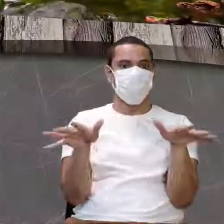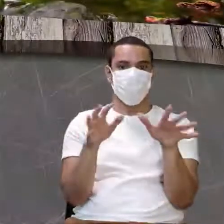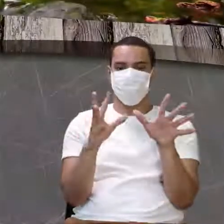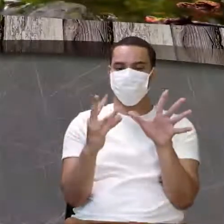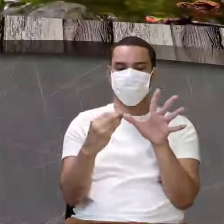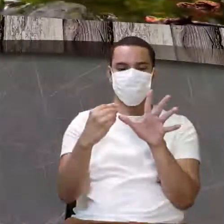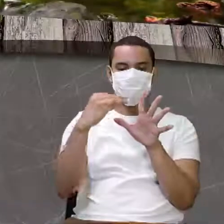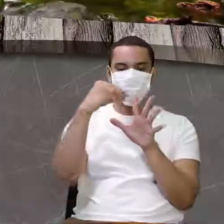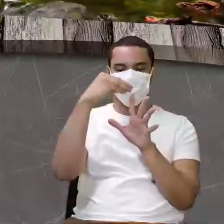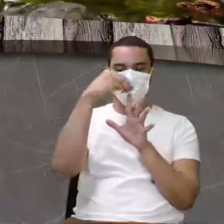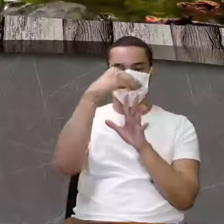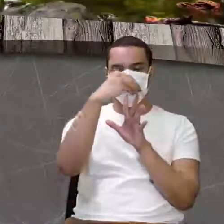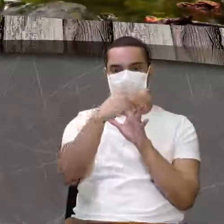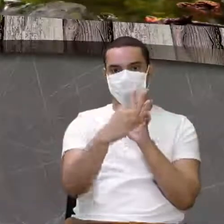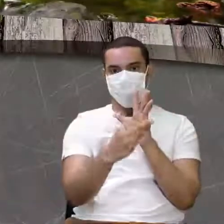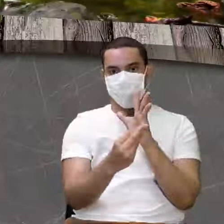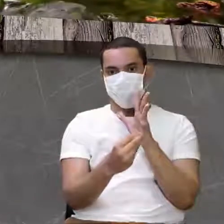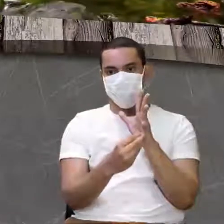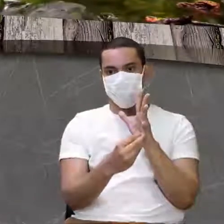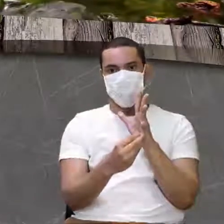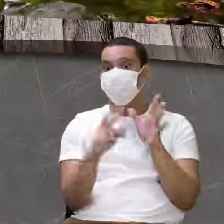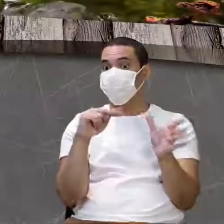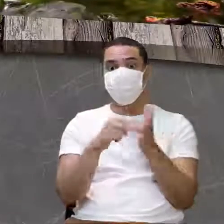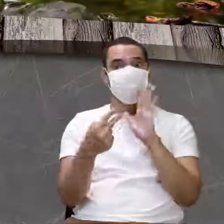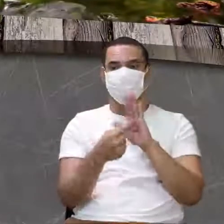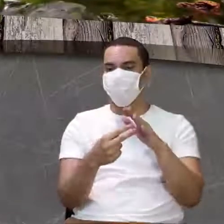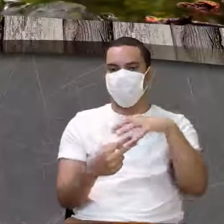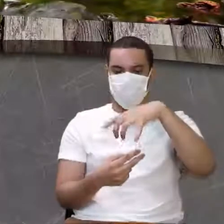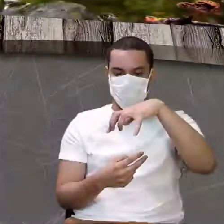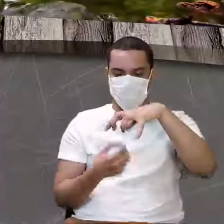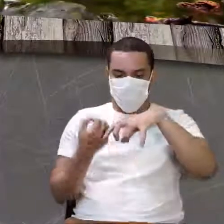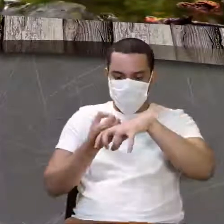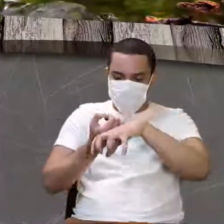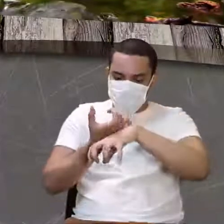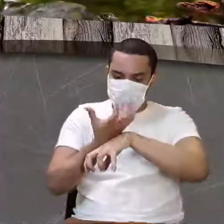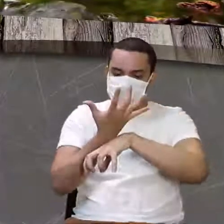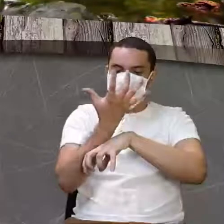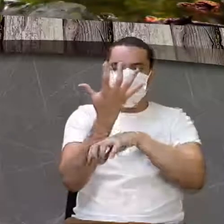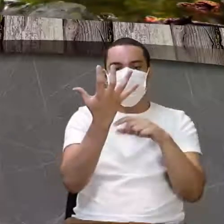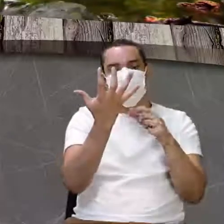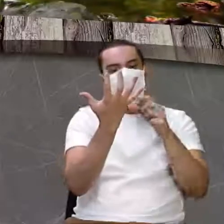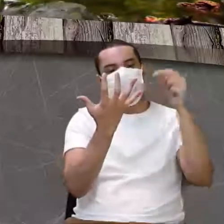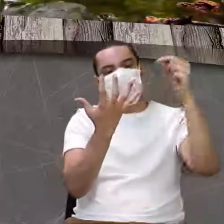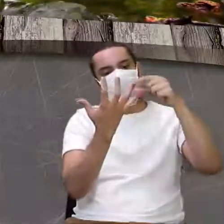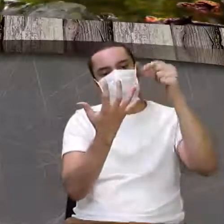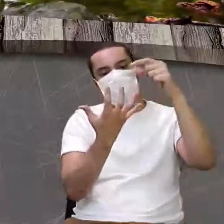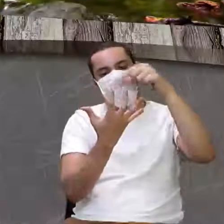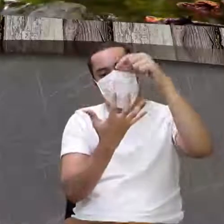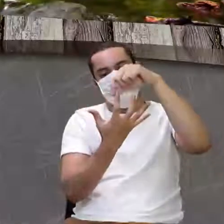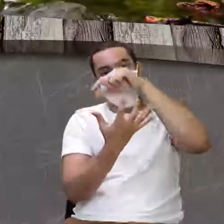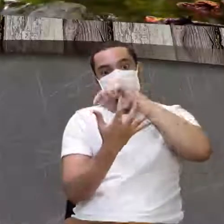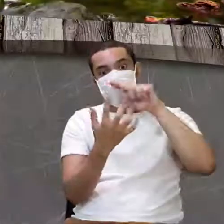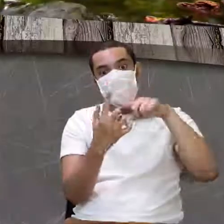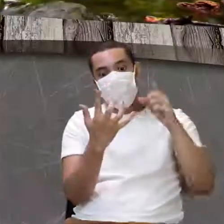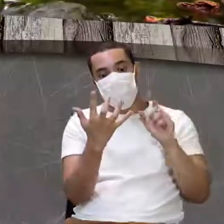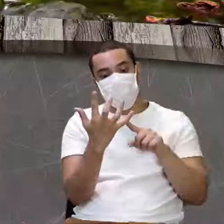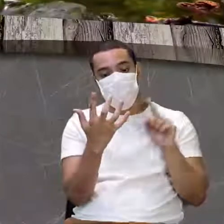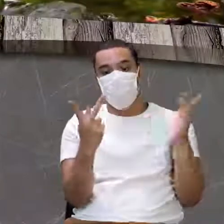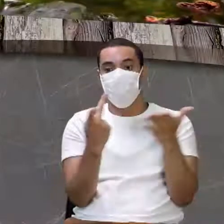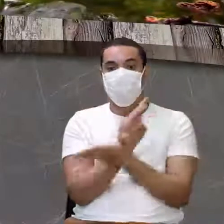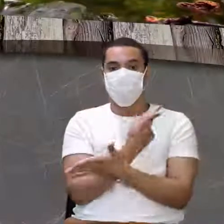Daquela raiz para o primeiro nó, você vai ter os eventos,